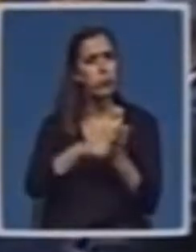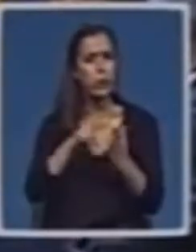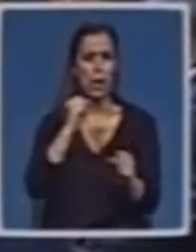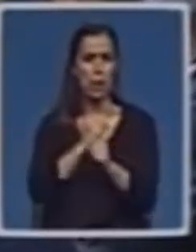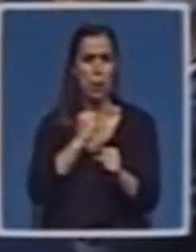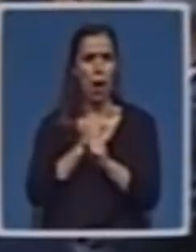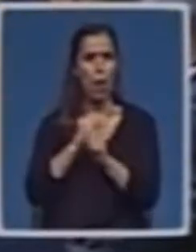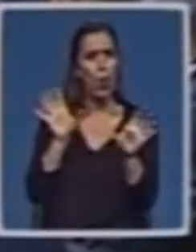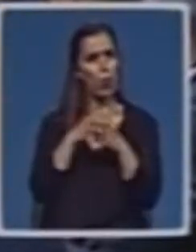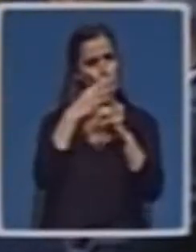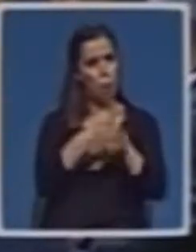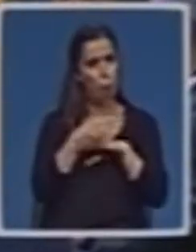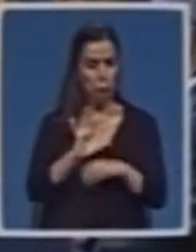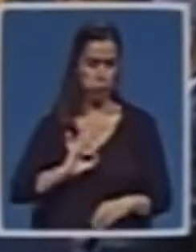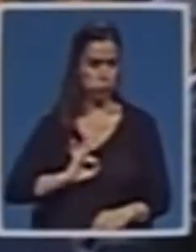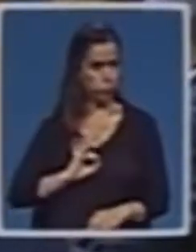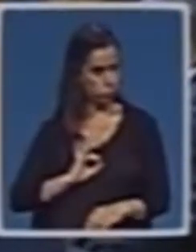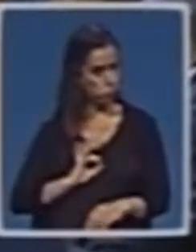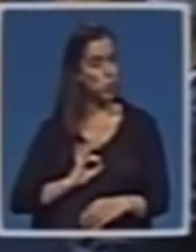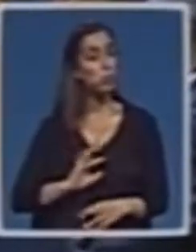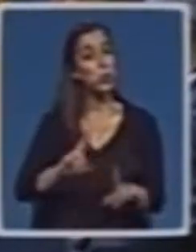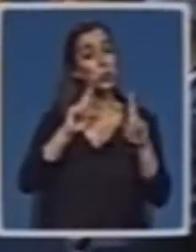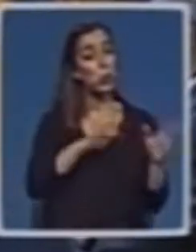Naval, espero que também haja coerência